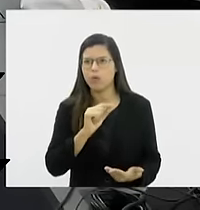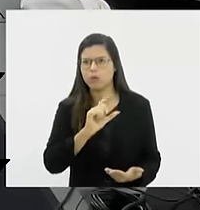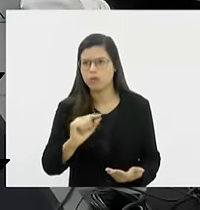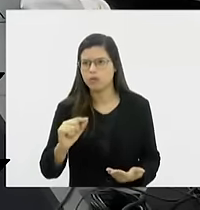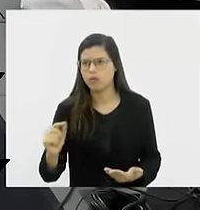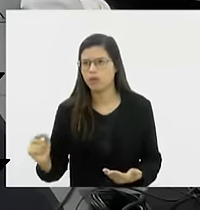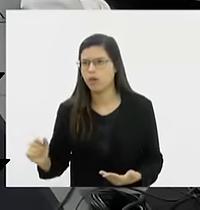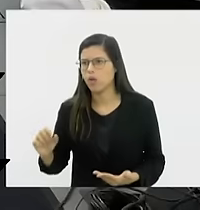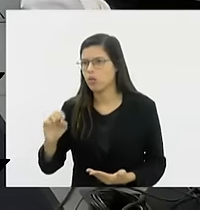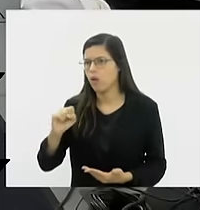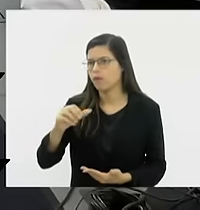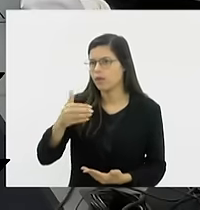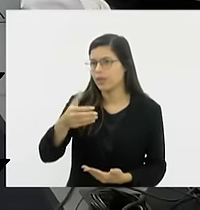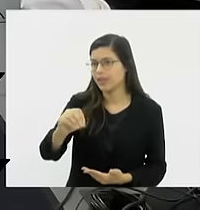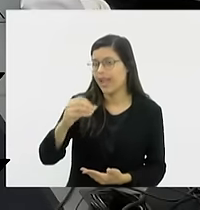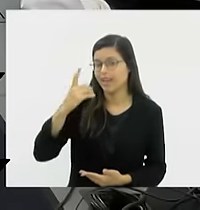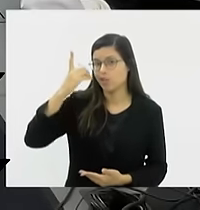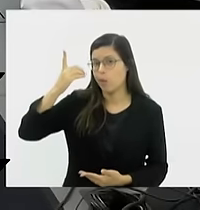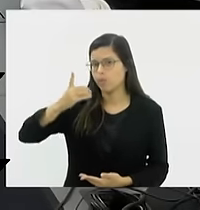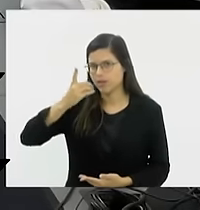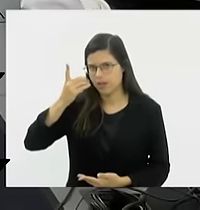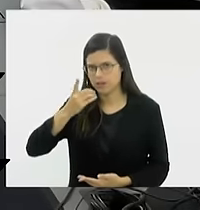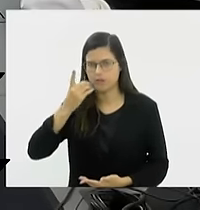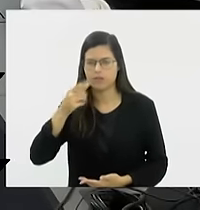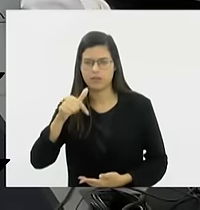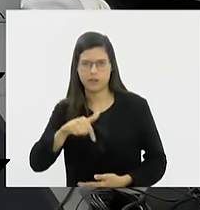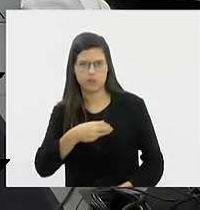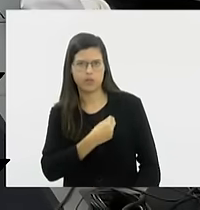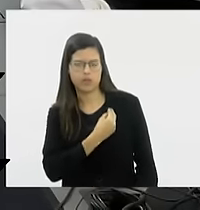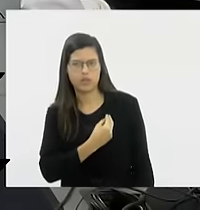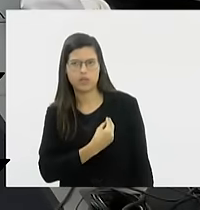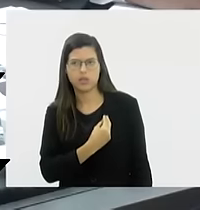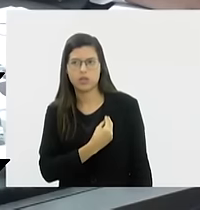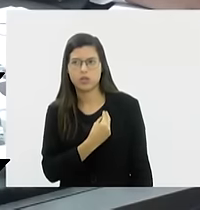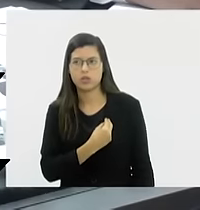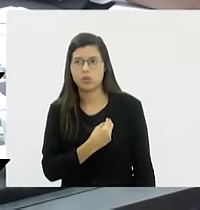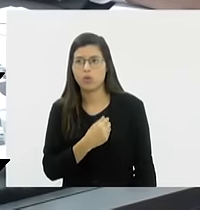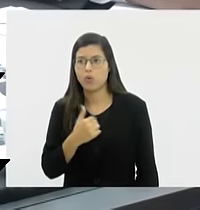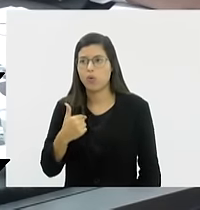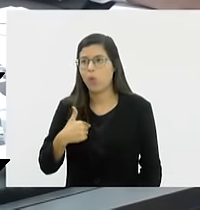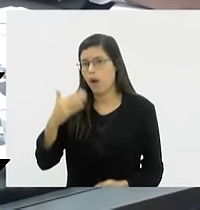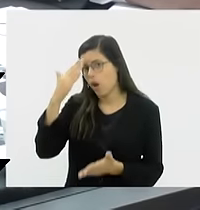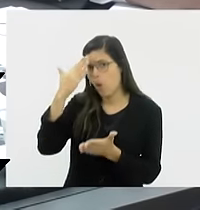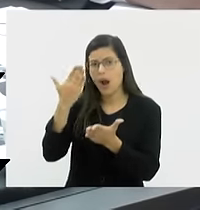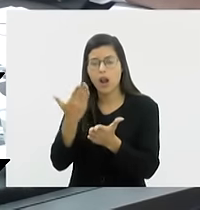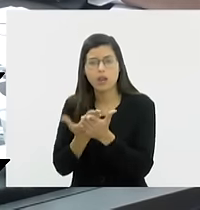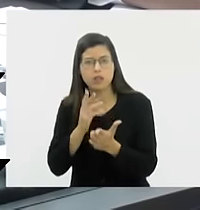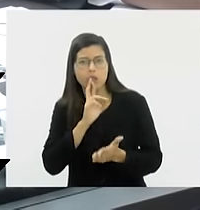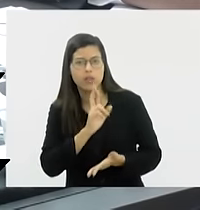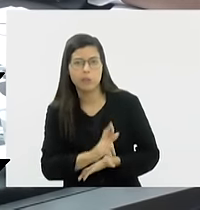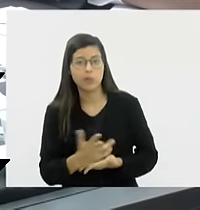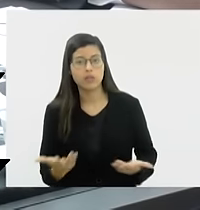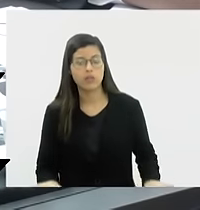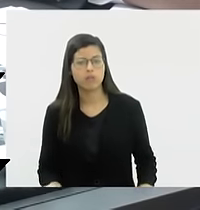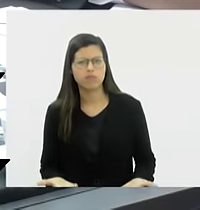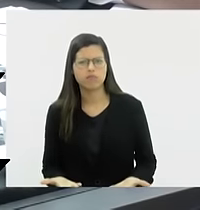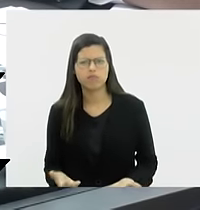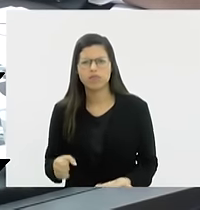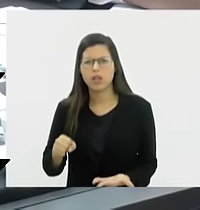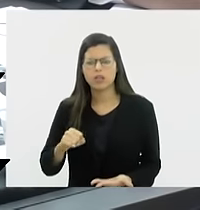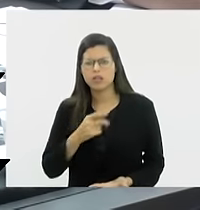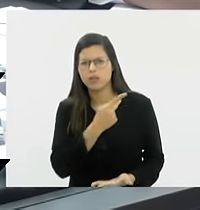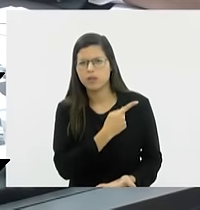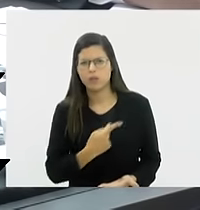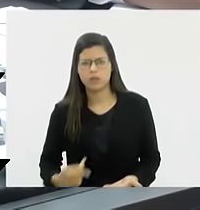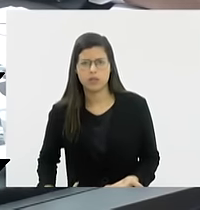6, 7, 8, 9, 10 deputados com eu acredito como resposta, presidente. Se o senhor e toda a sua diretoria